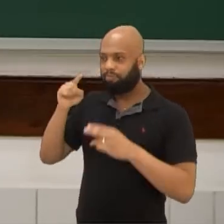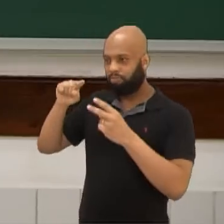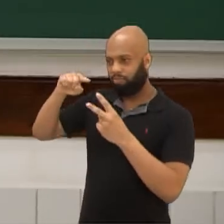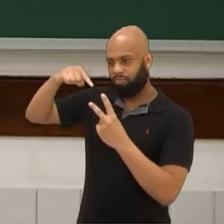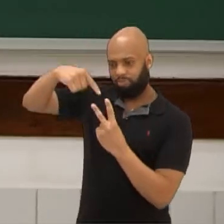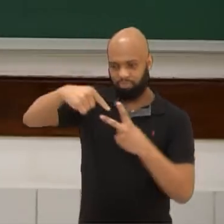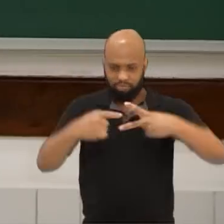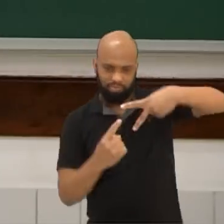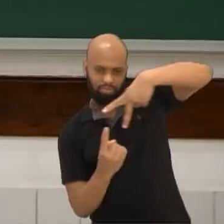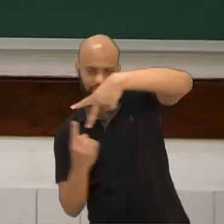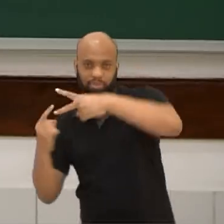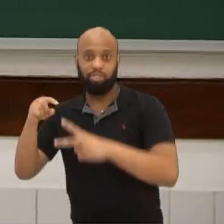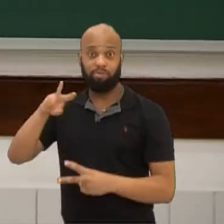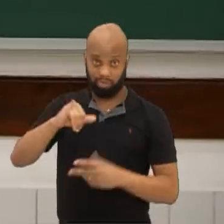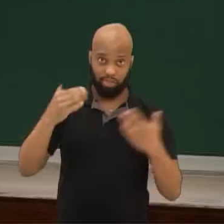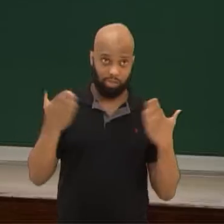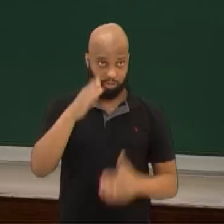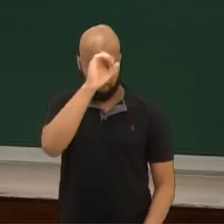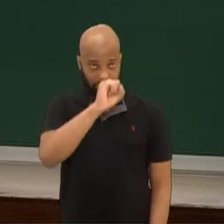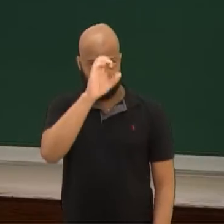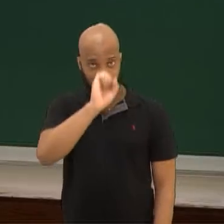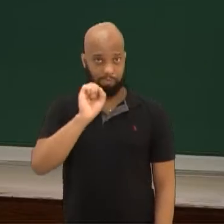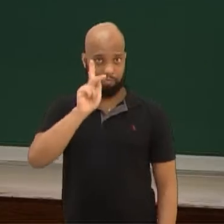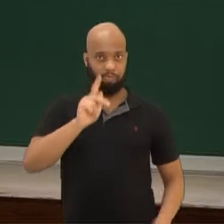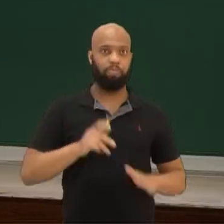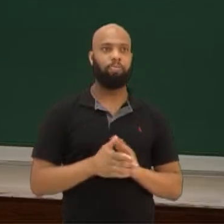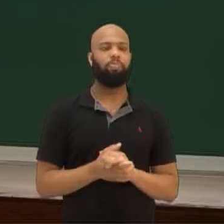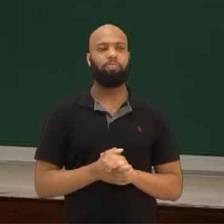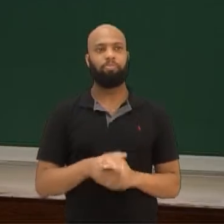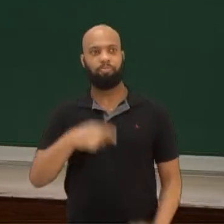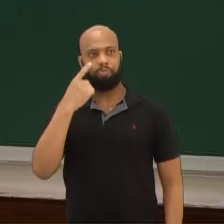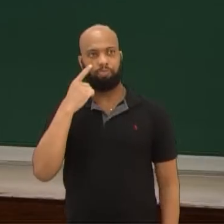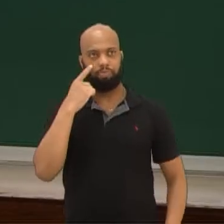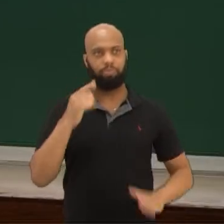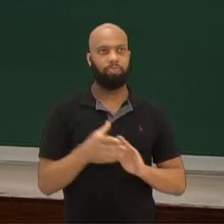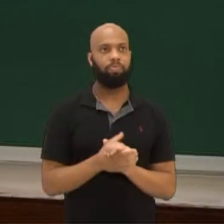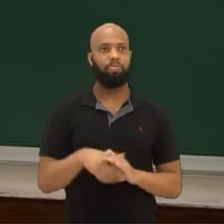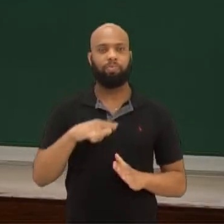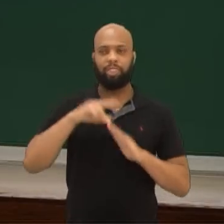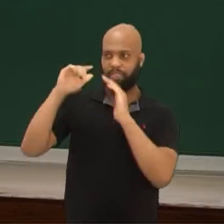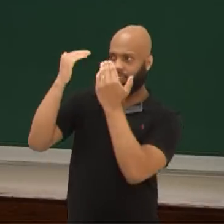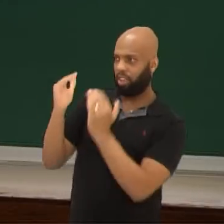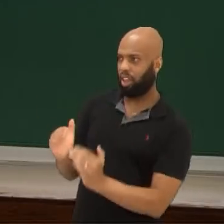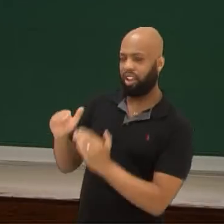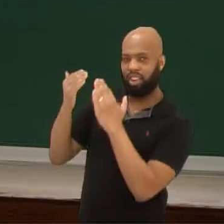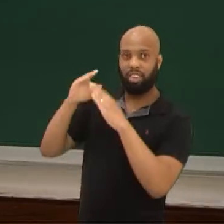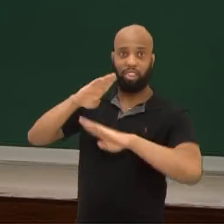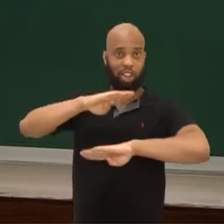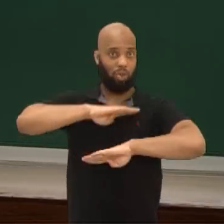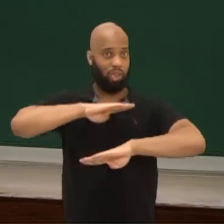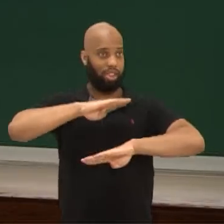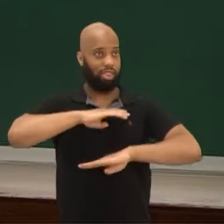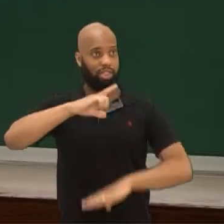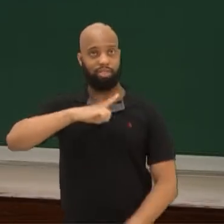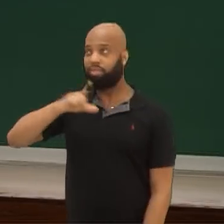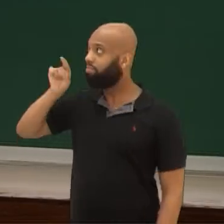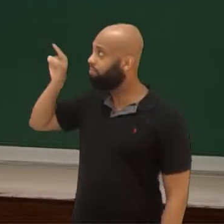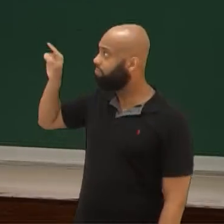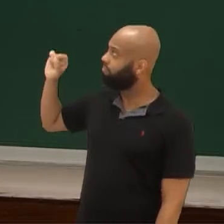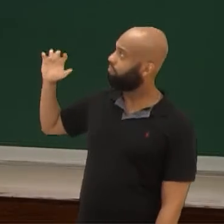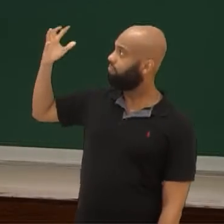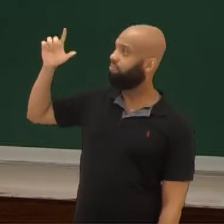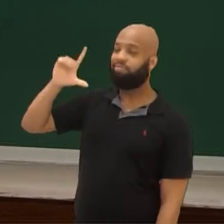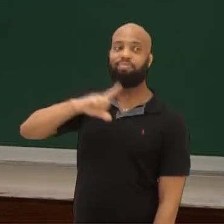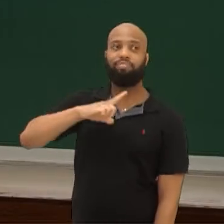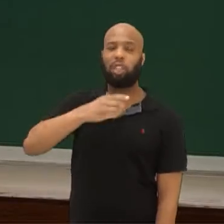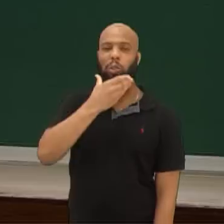vai comentar hoje, do que a gente vai aprender hoje, certo? Então vamos lá. Então vamos analisar primeiro essa situação que está acontecendo